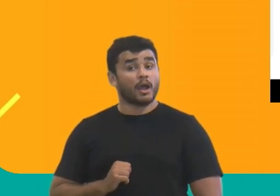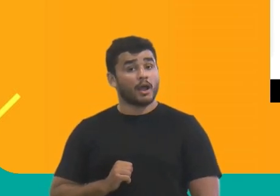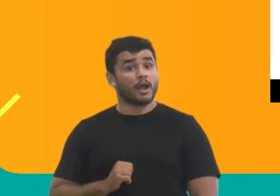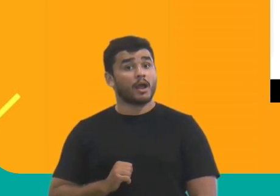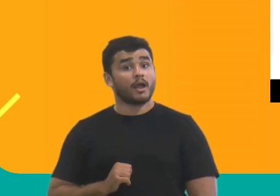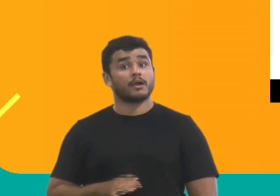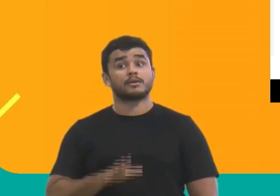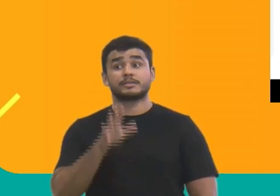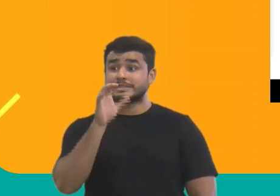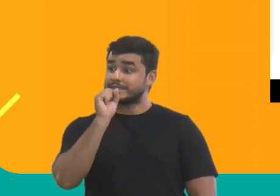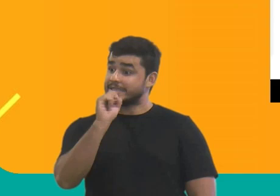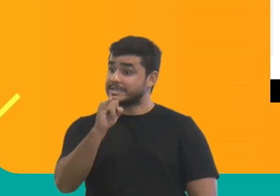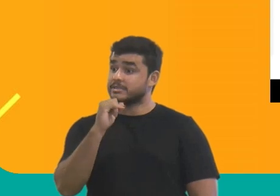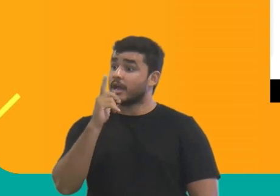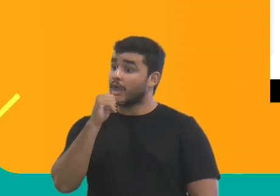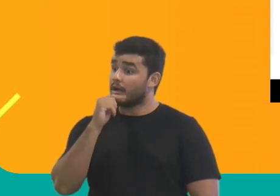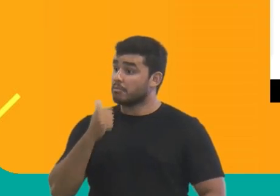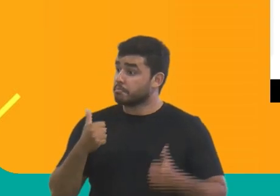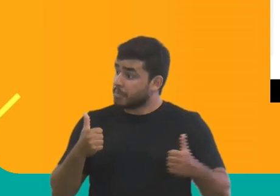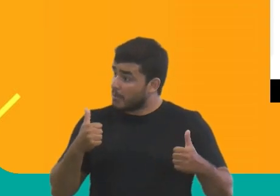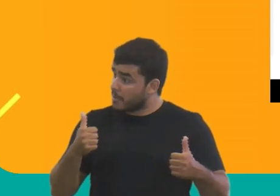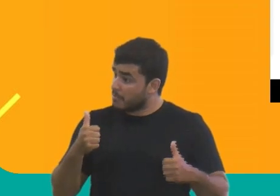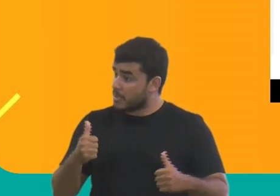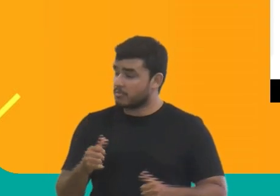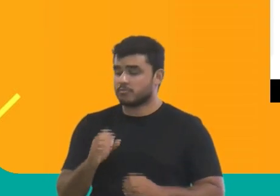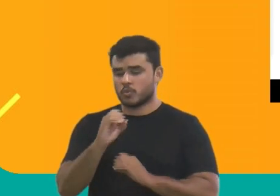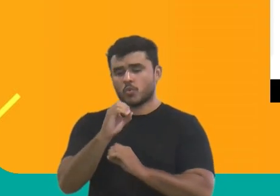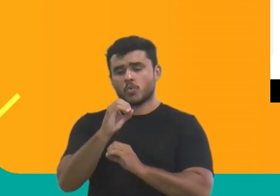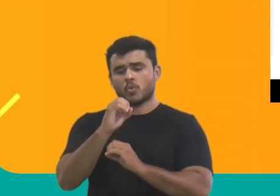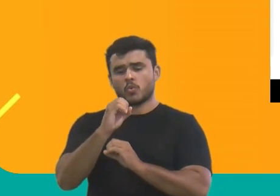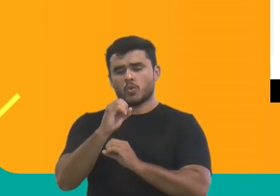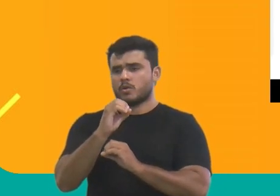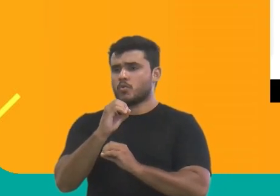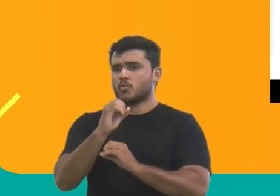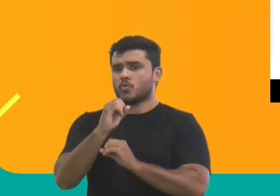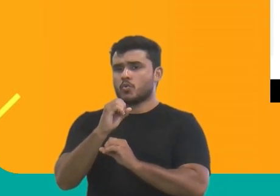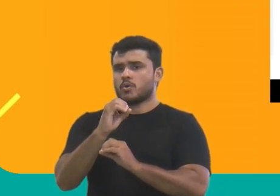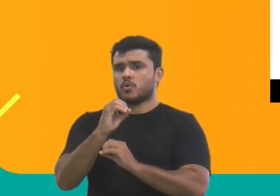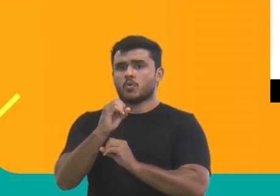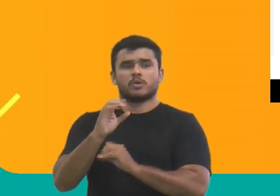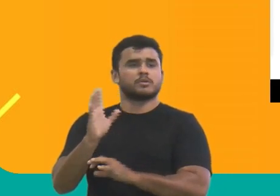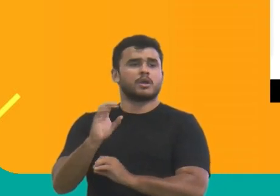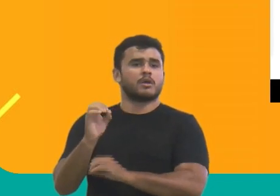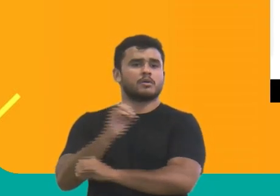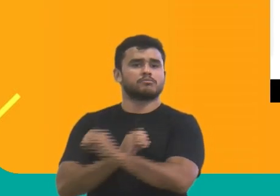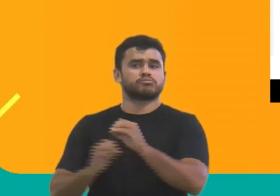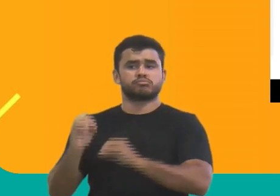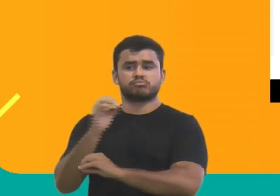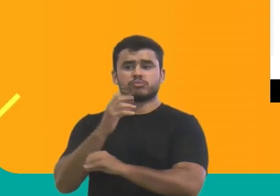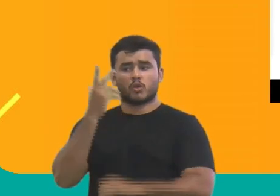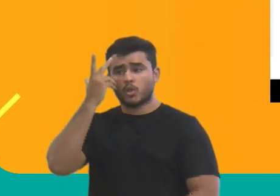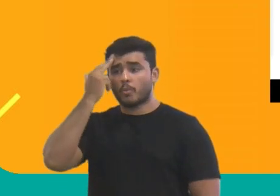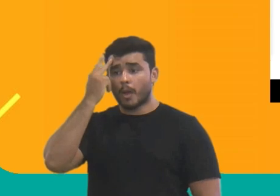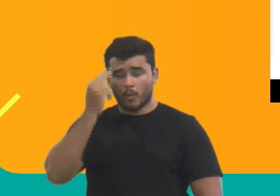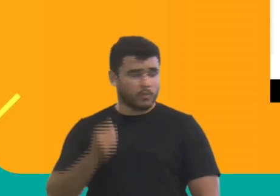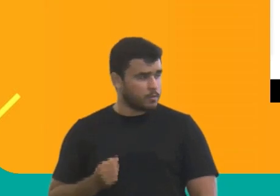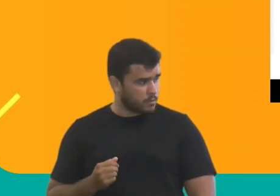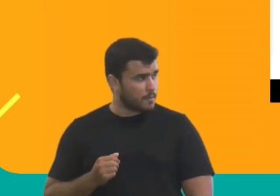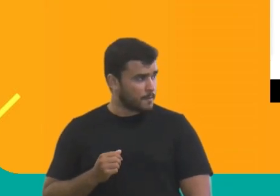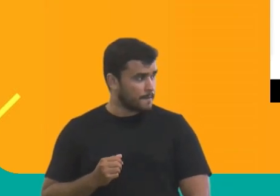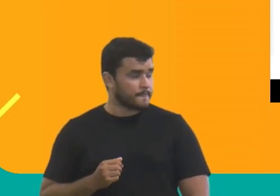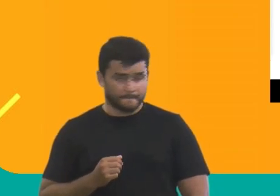mesma concentração, eu não vou ter essa variação. Vai estar legal. A quantidade de fluidos que entra vai ser similar que